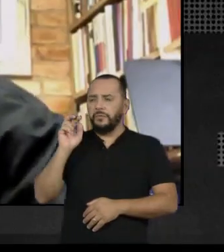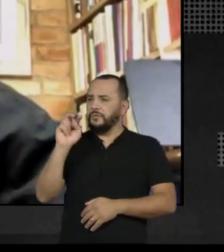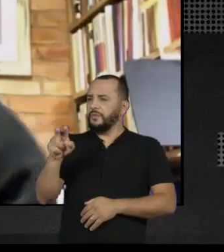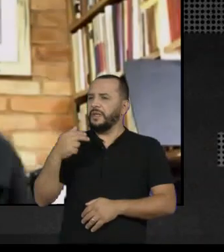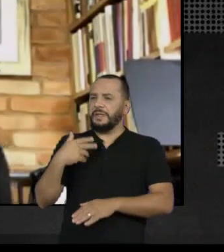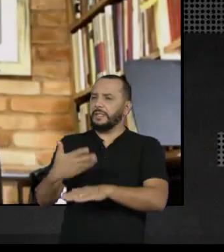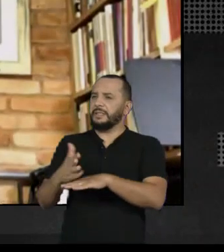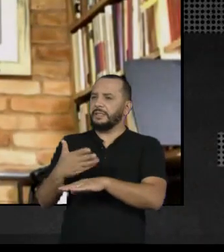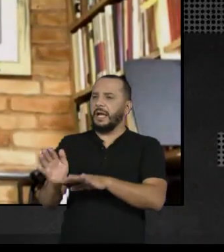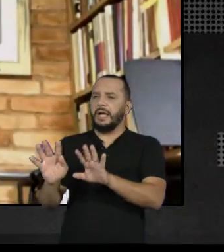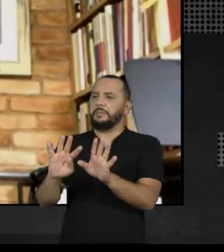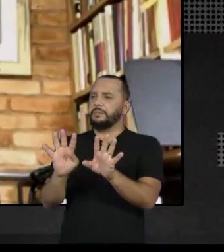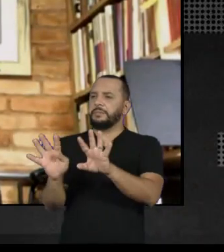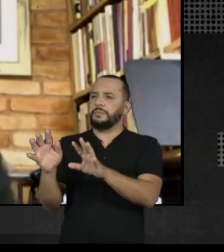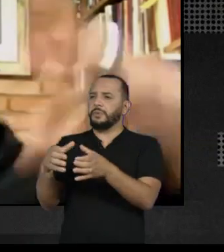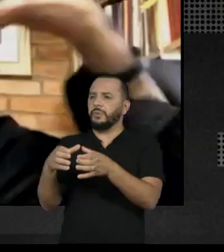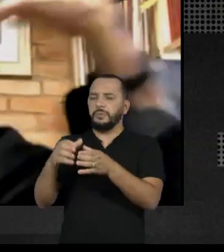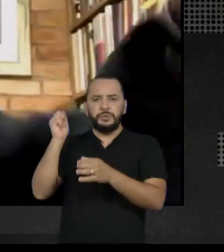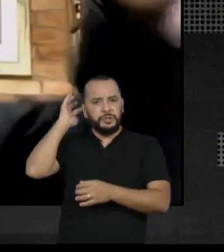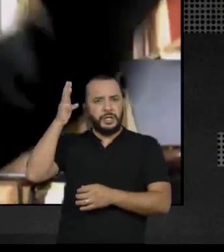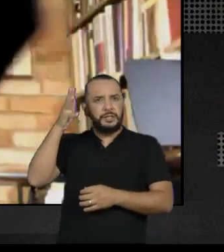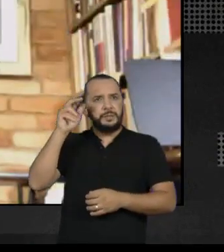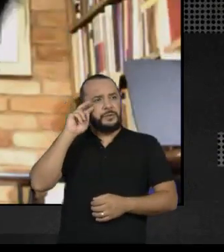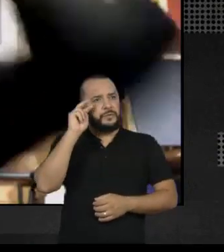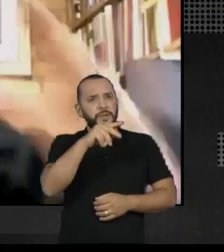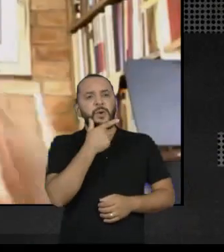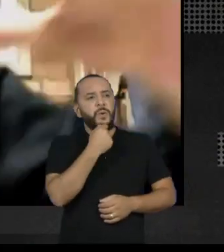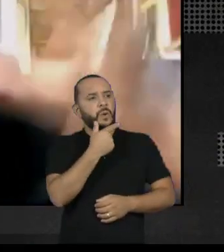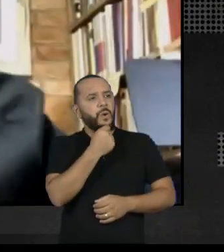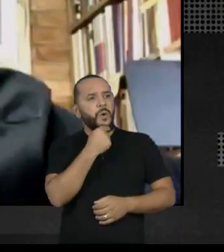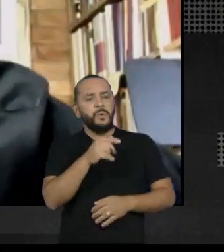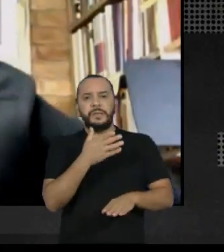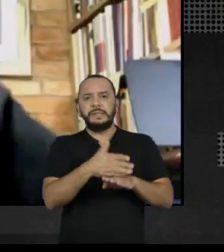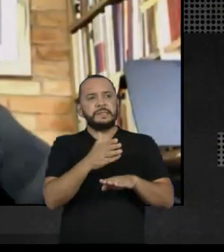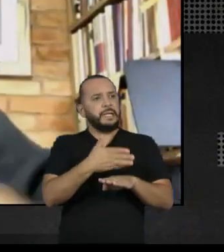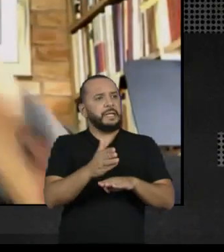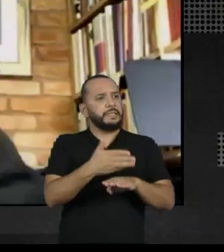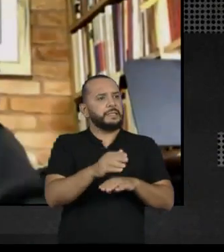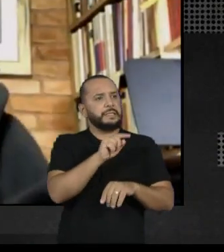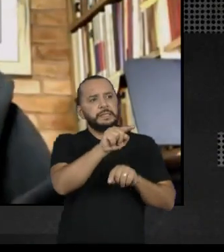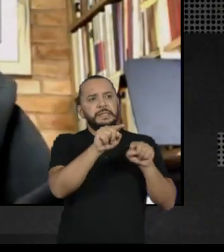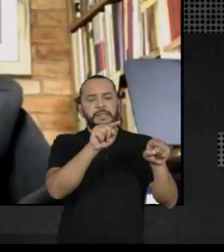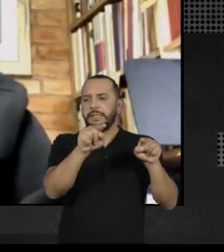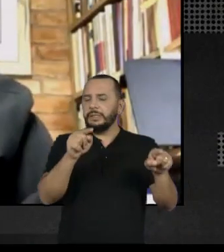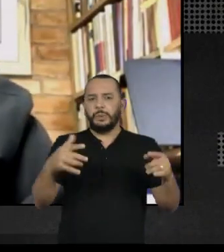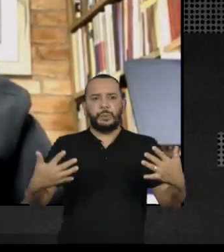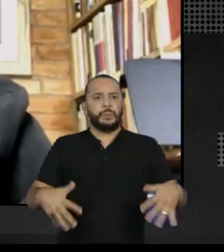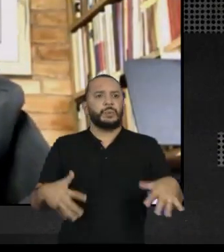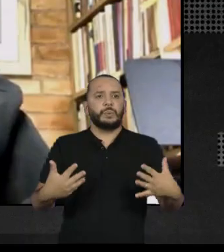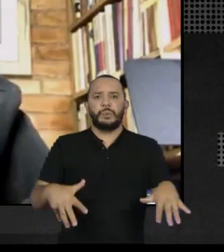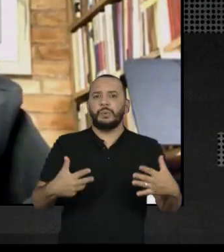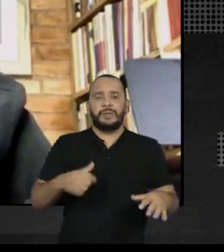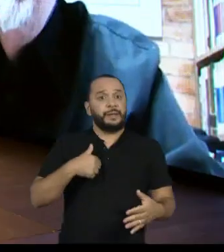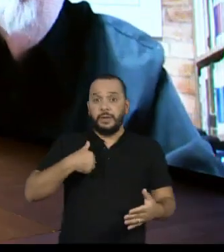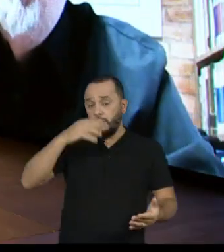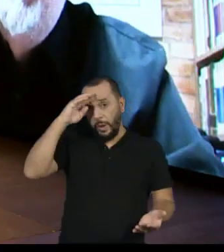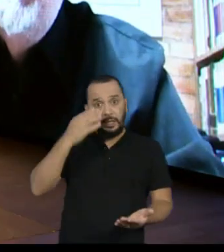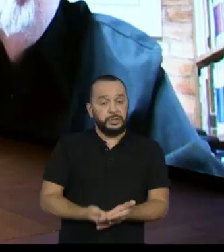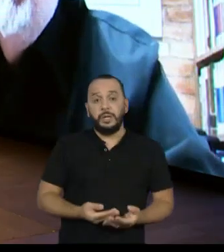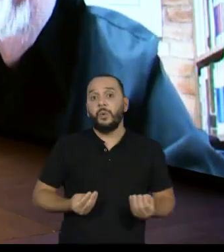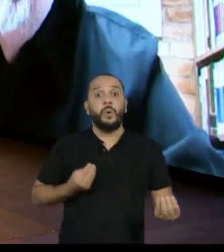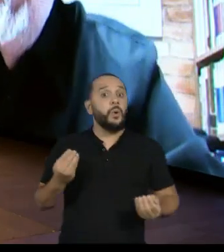de movimento da Royal Shakespeare Company, que tinha um quarto de hóspedes, me hospedou lá. Então eu